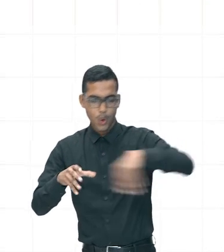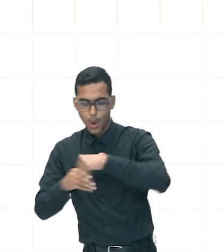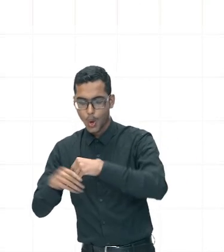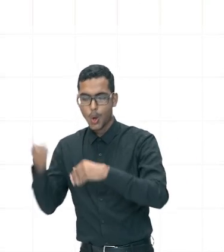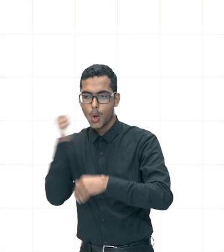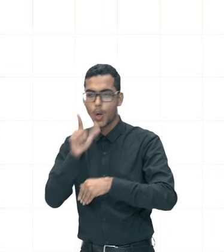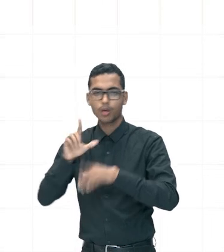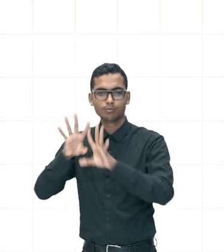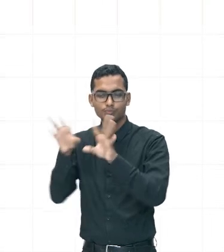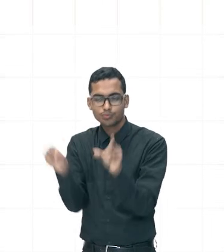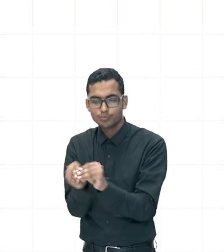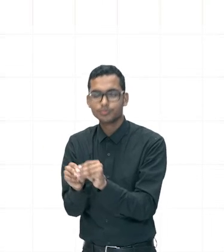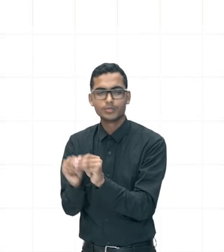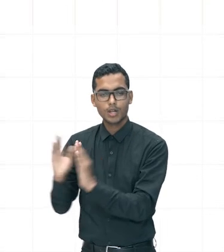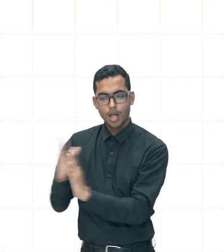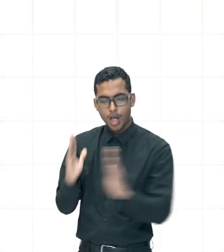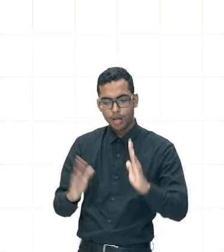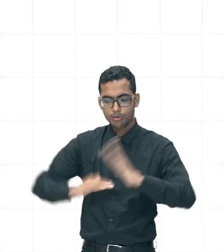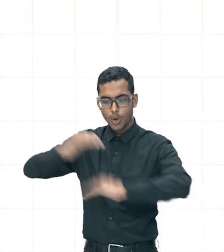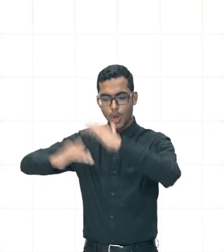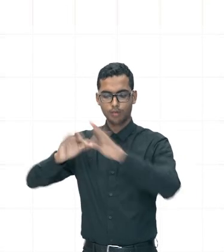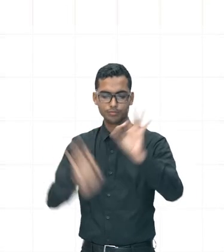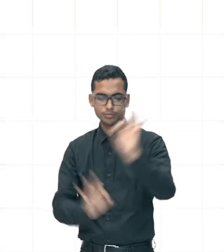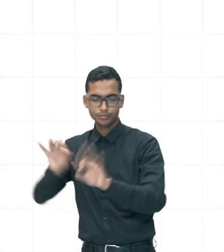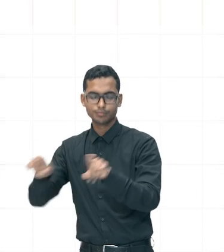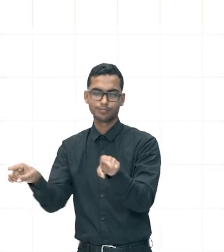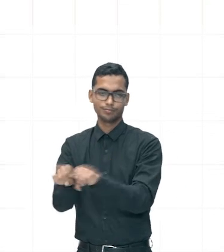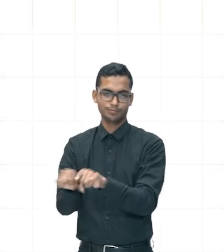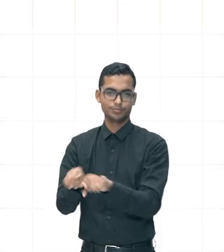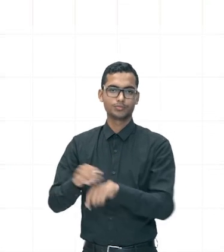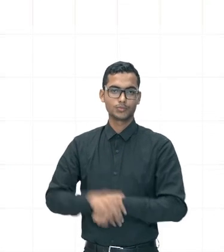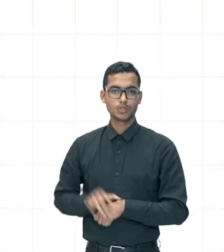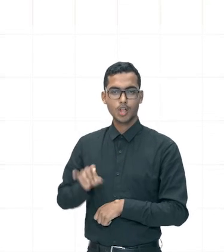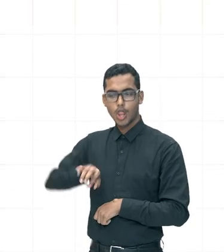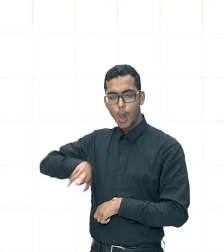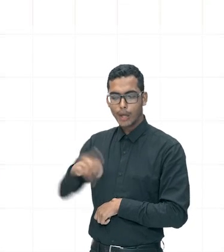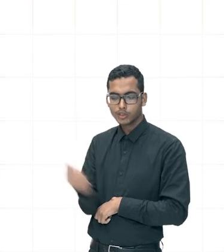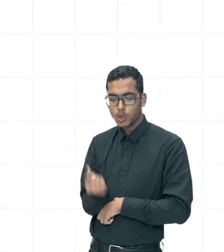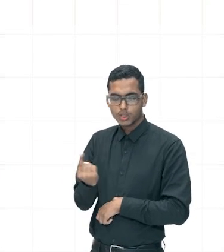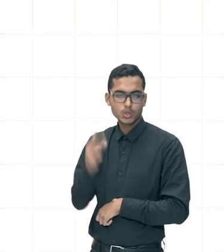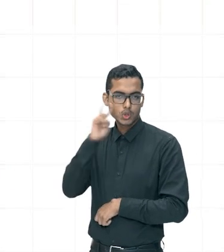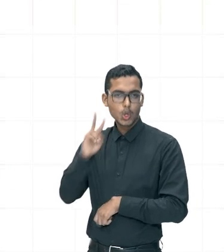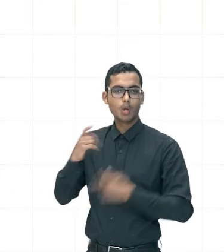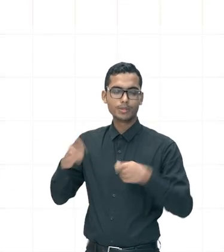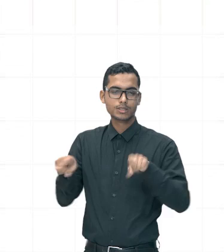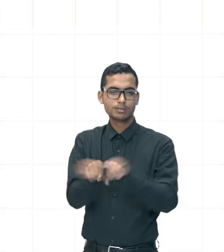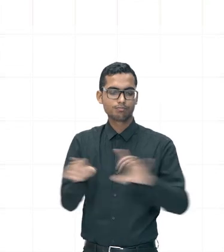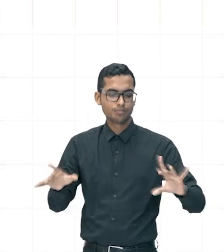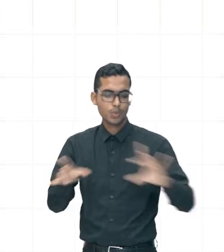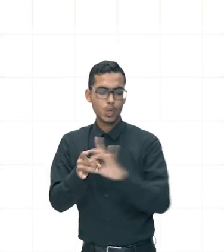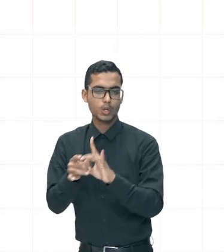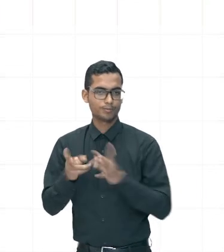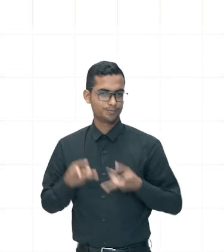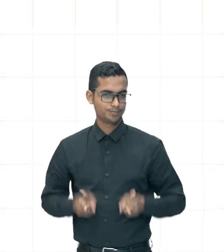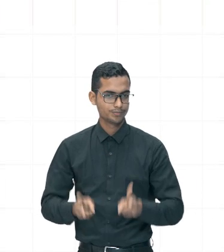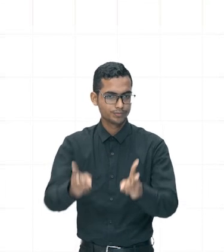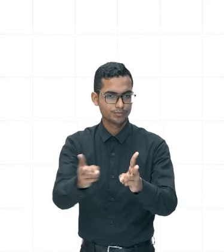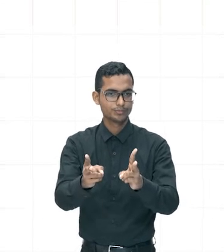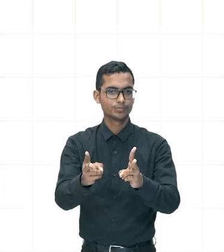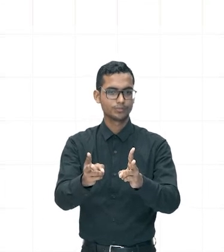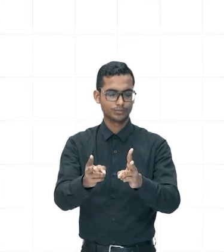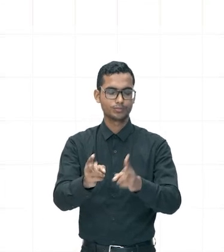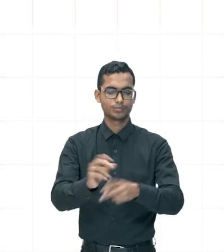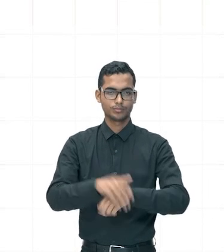ser construída. Não é só o historiador sozinho que vai fazer isso. Ele vai precisar do apoio de outras áreas